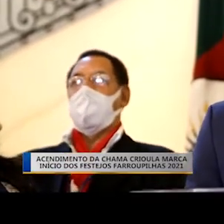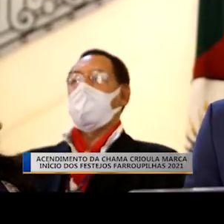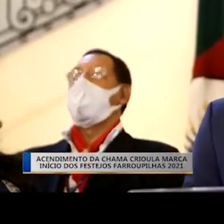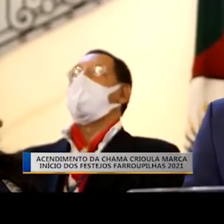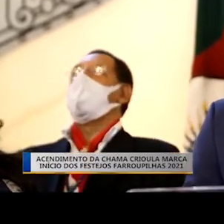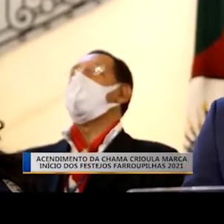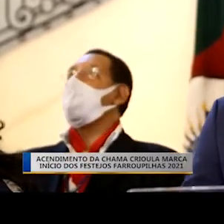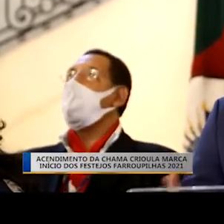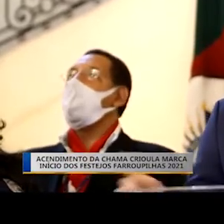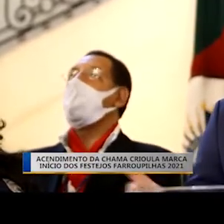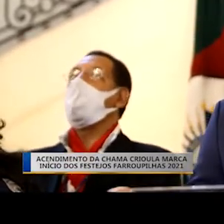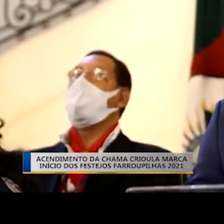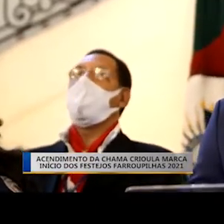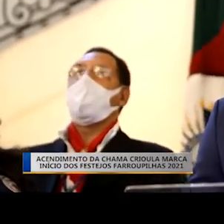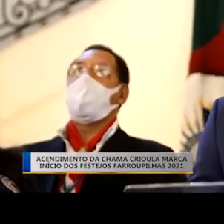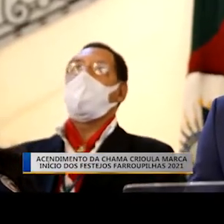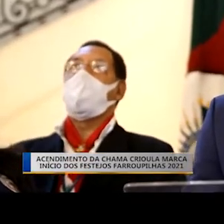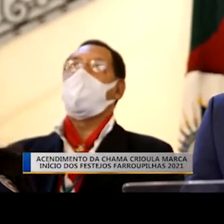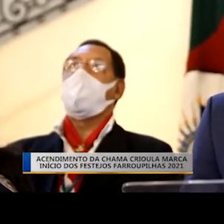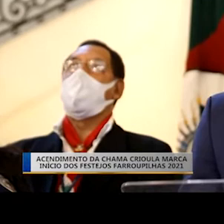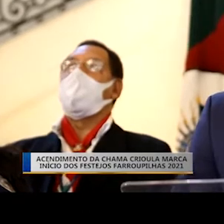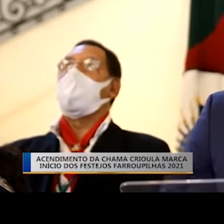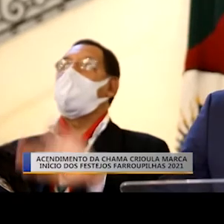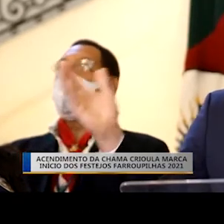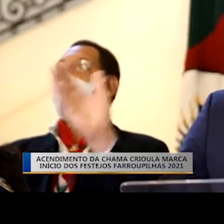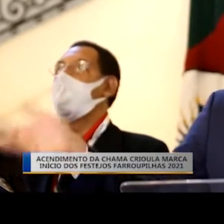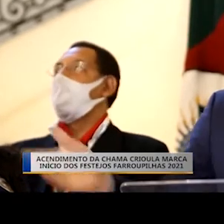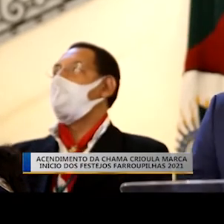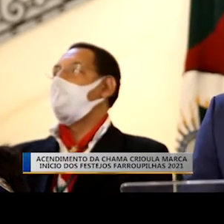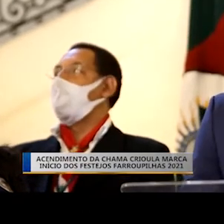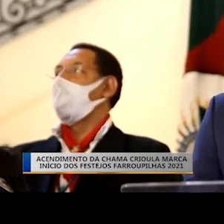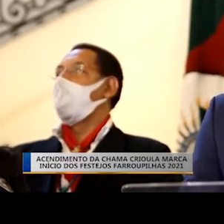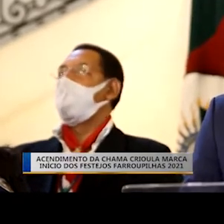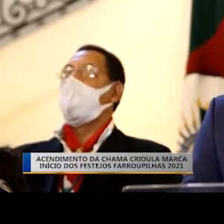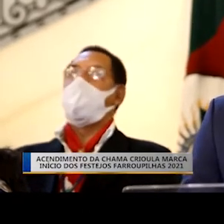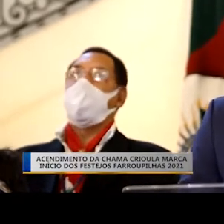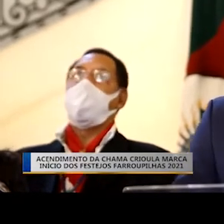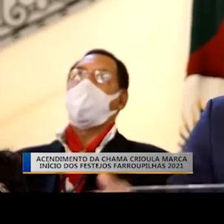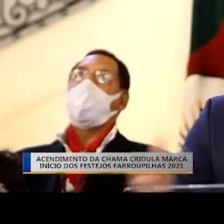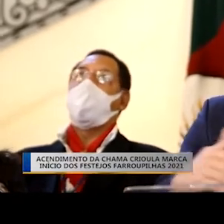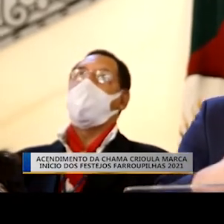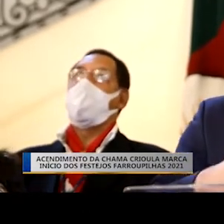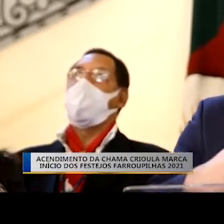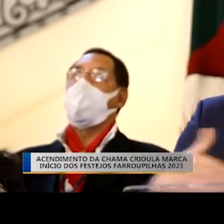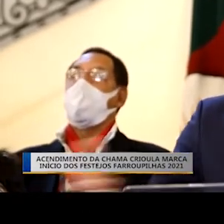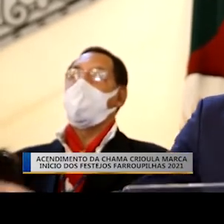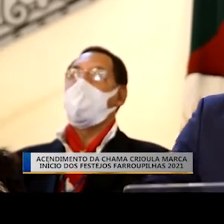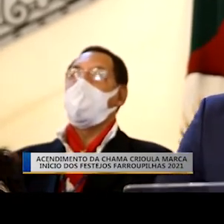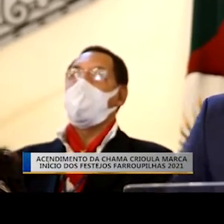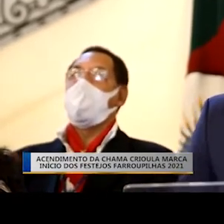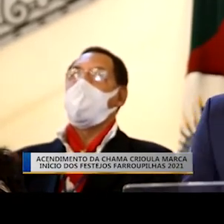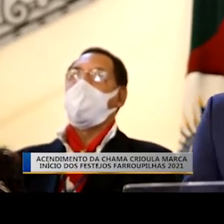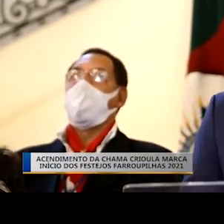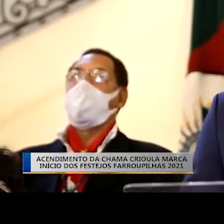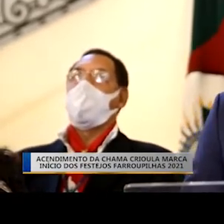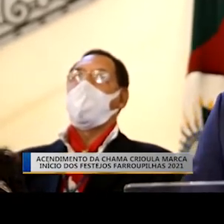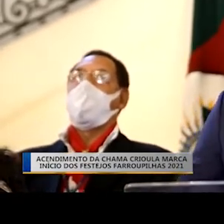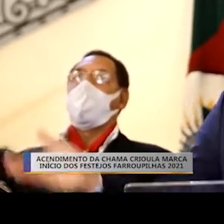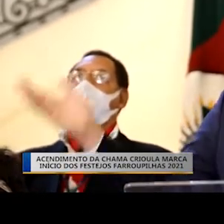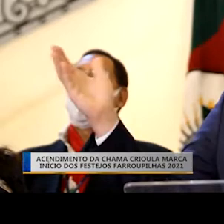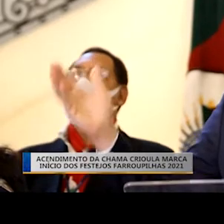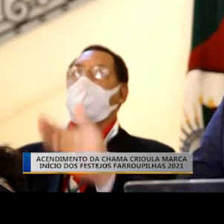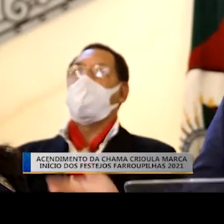investimento que não se viu antes no nosso estado. Ontem a gente anunciou o investimento maior dos últimos 20 anos na